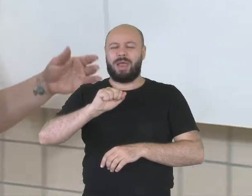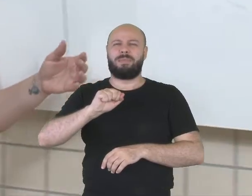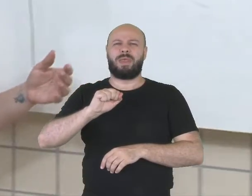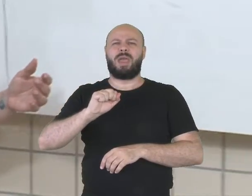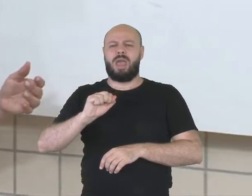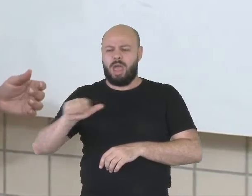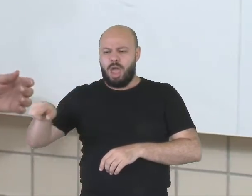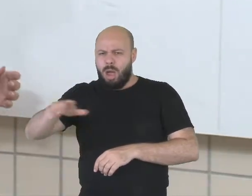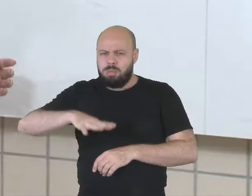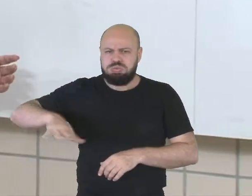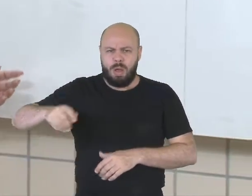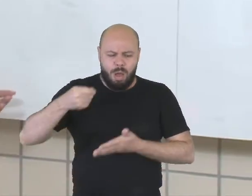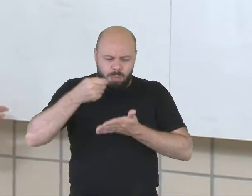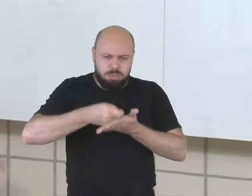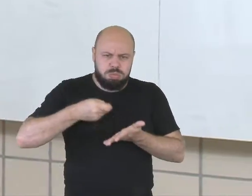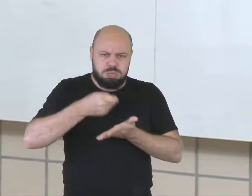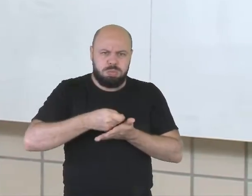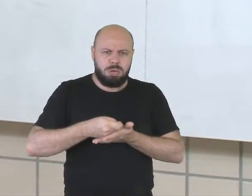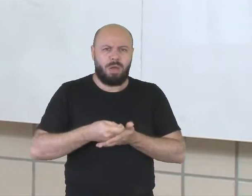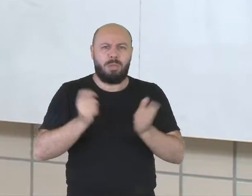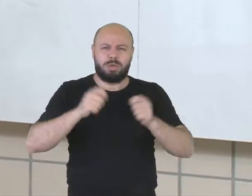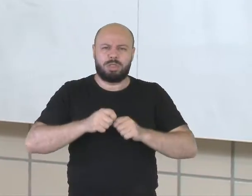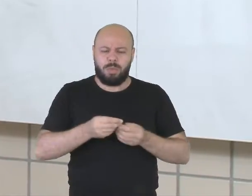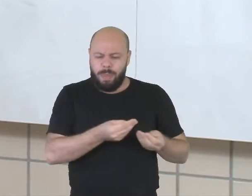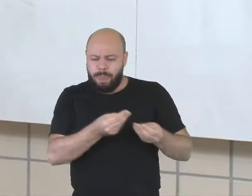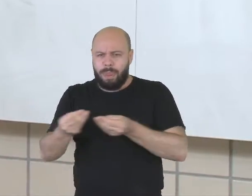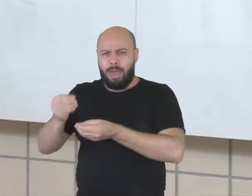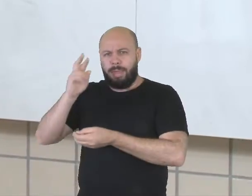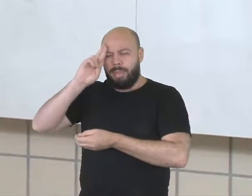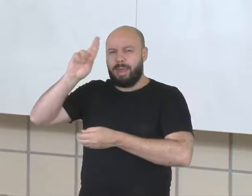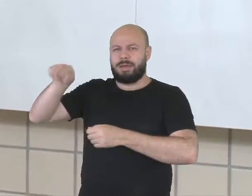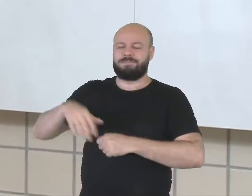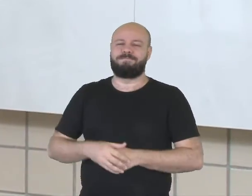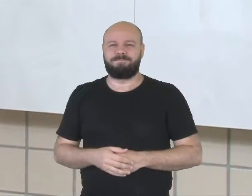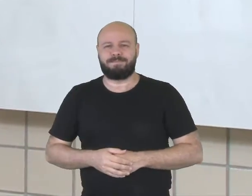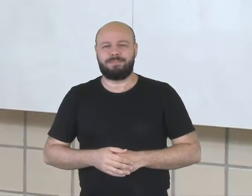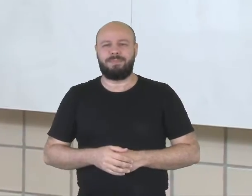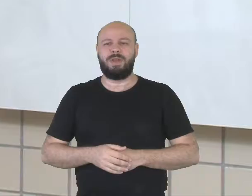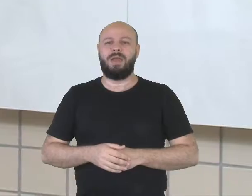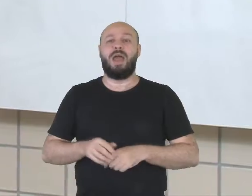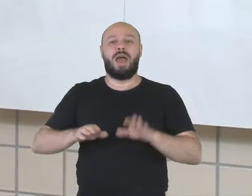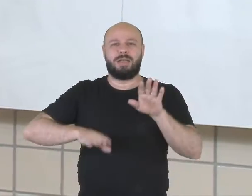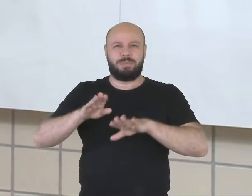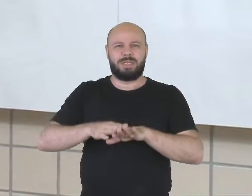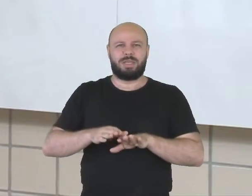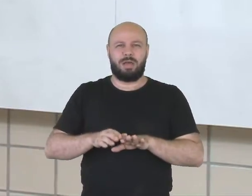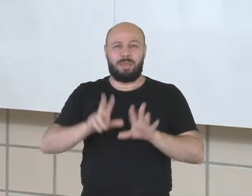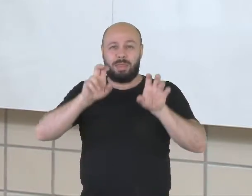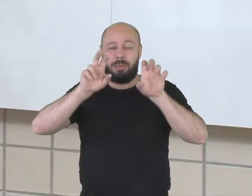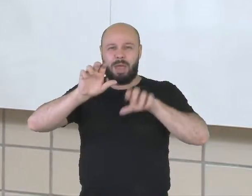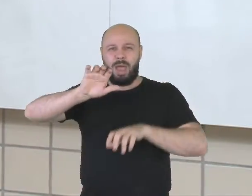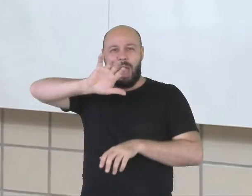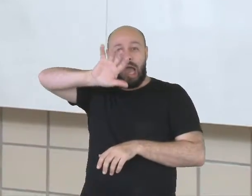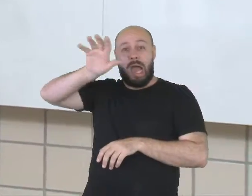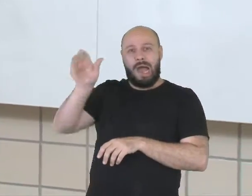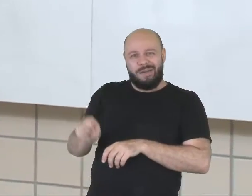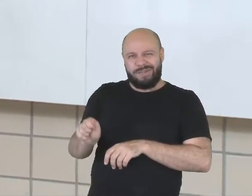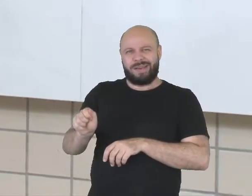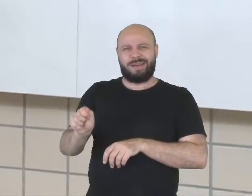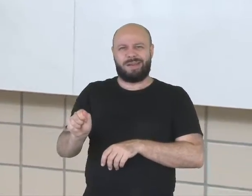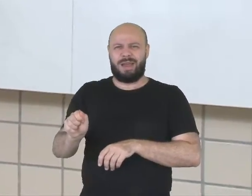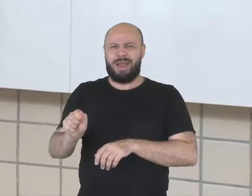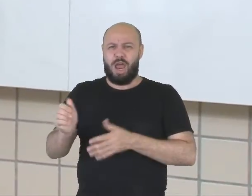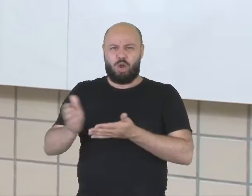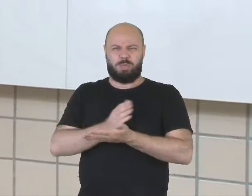vimos também sobre o continente africano. Em geral, quando a gente fala de África, o povo até tem muita gente que inclusive já na